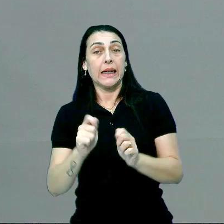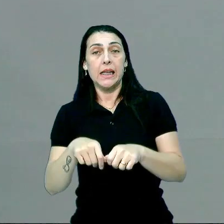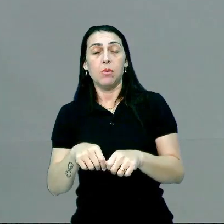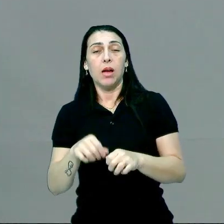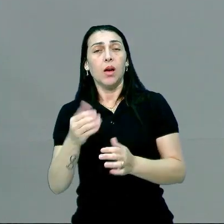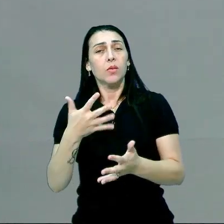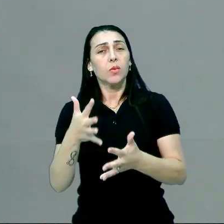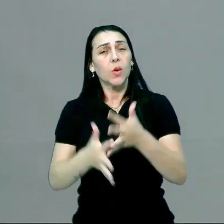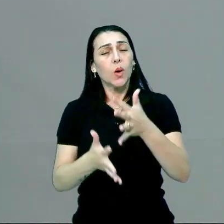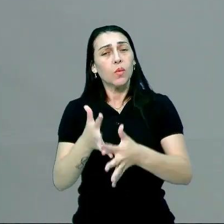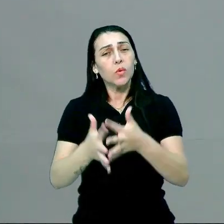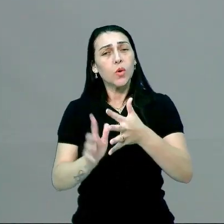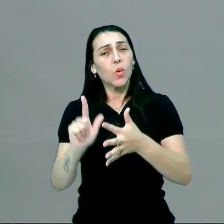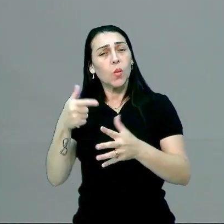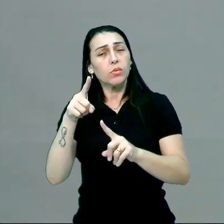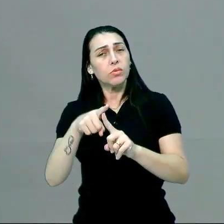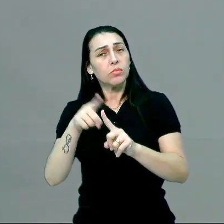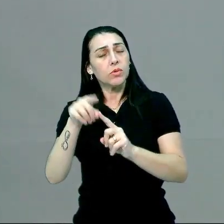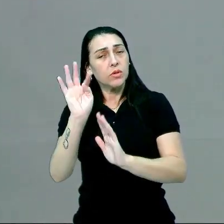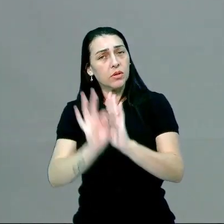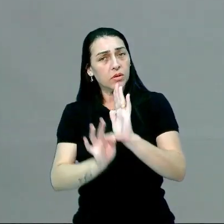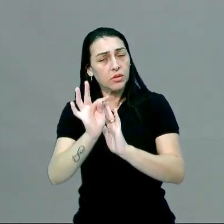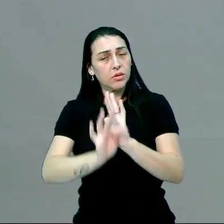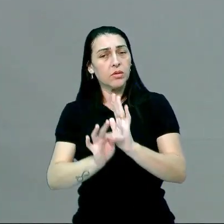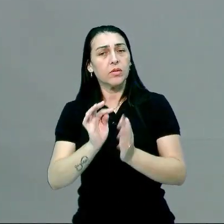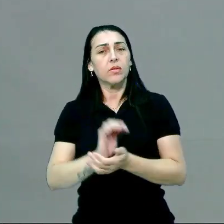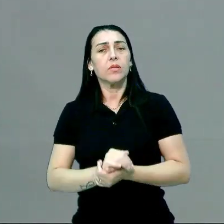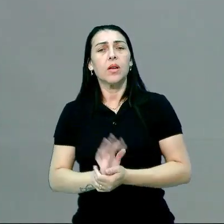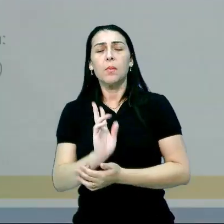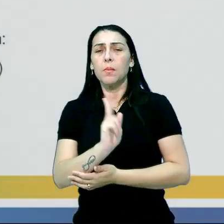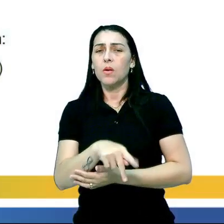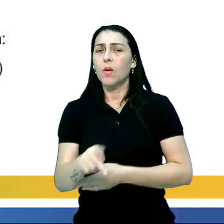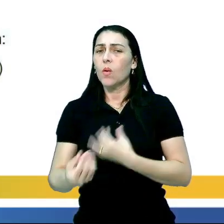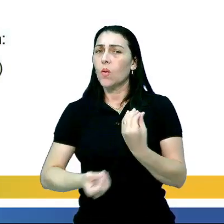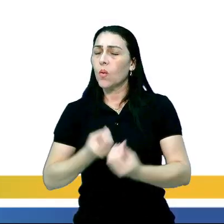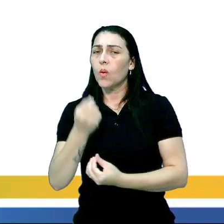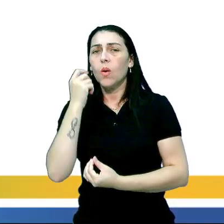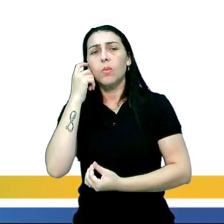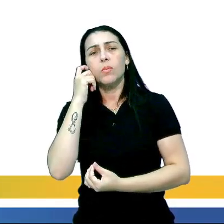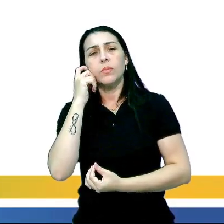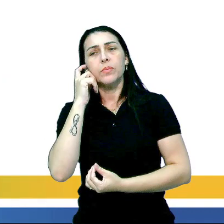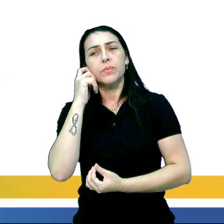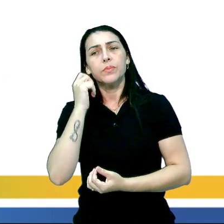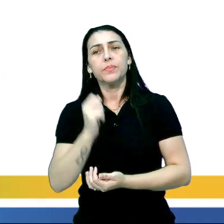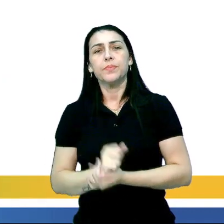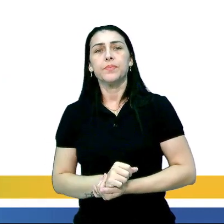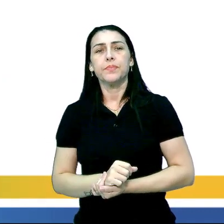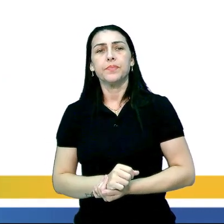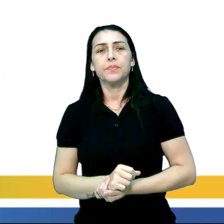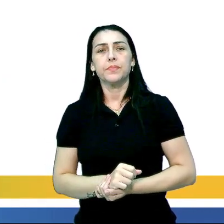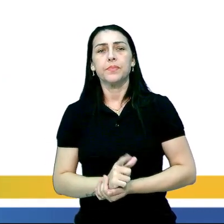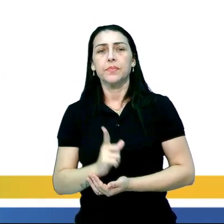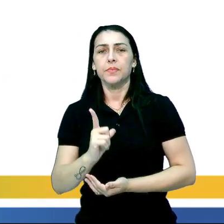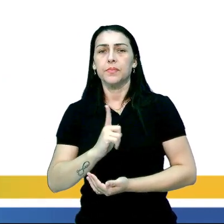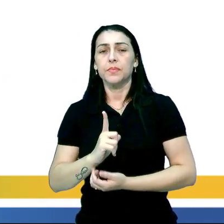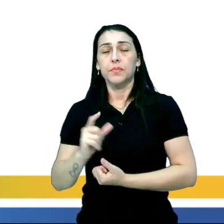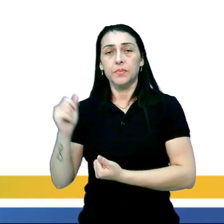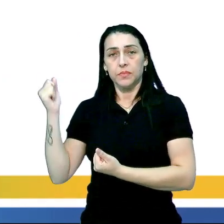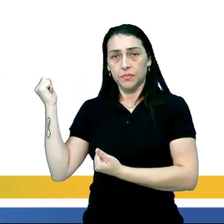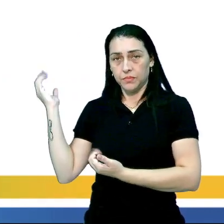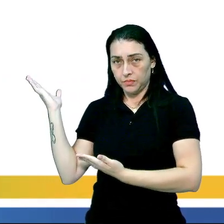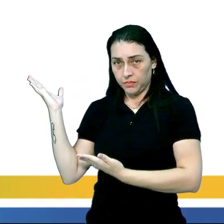para confundir com nenhum outro tipo de texto. E aí, professora, como é que ficaria isso? Nós temos